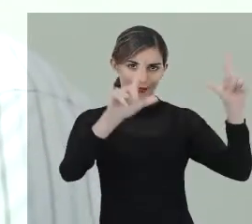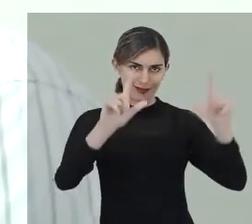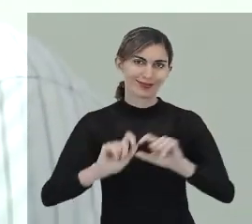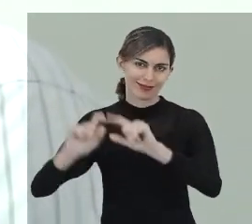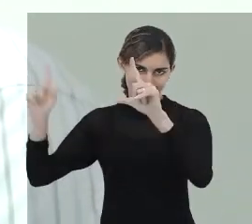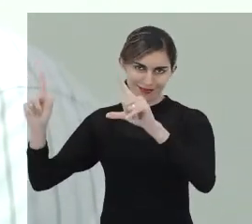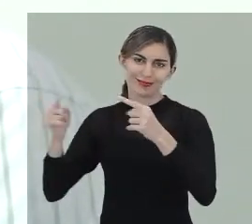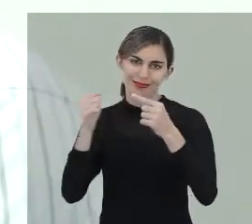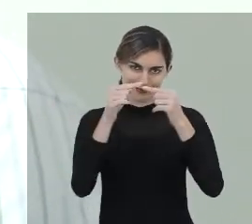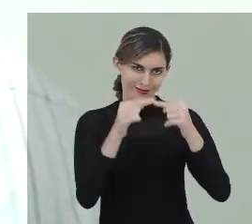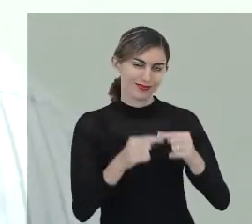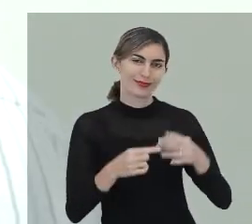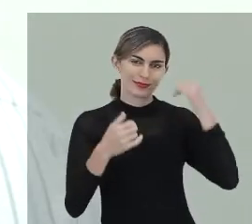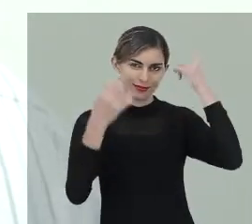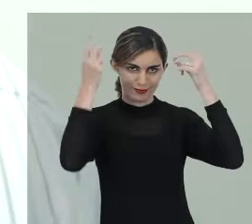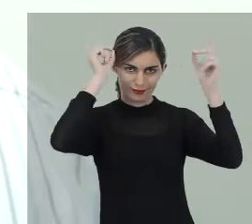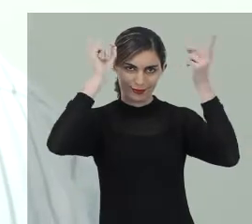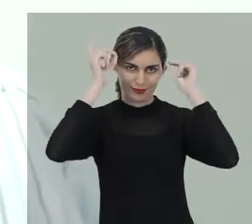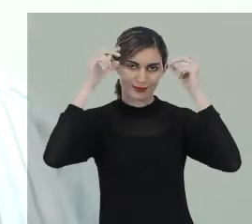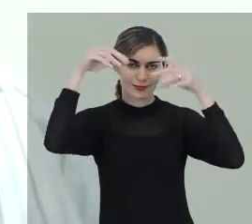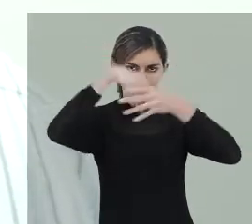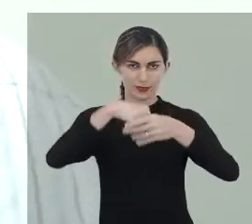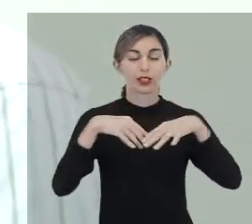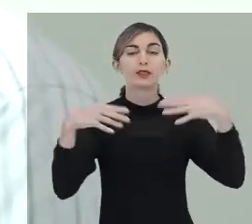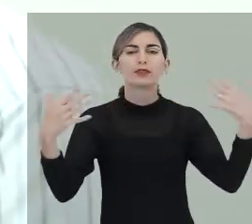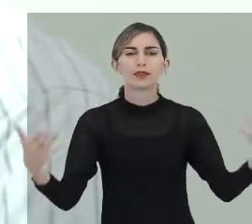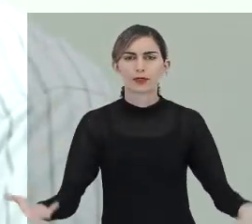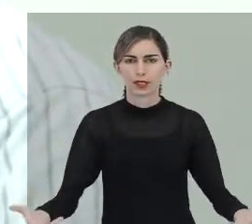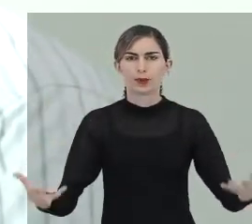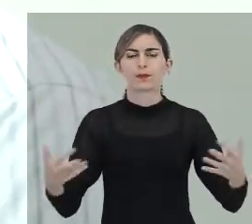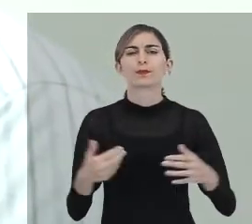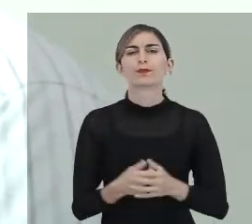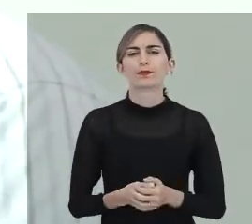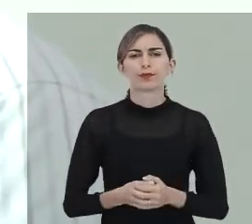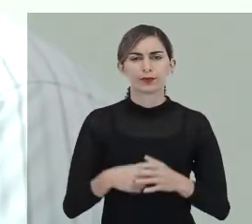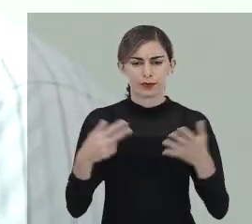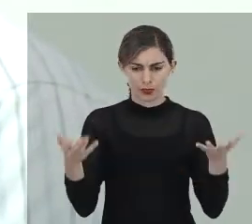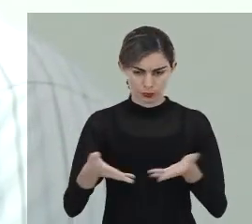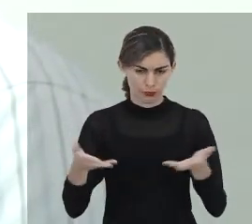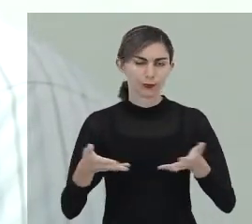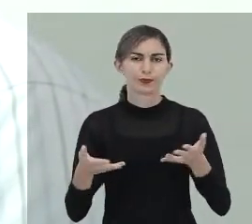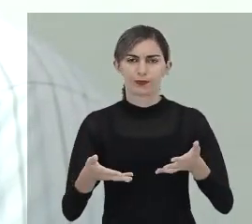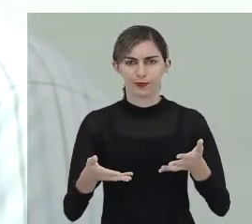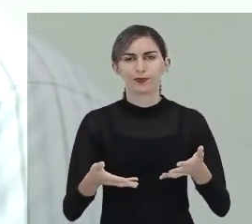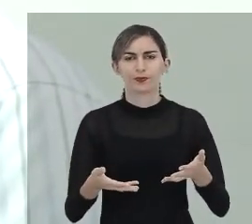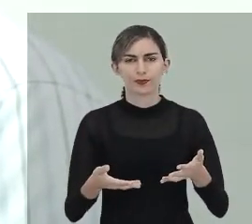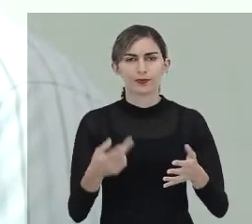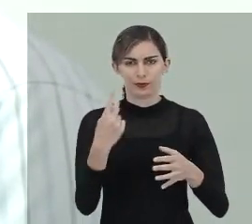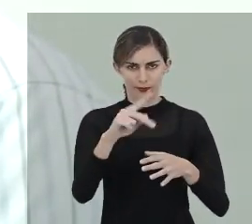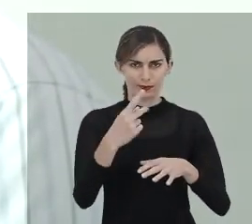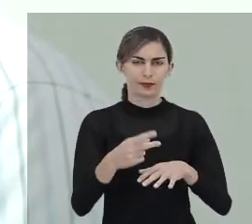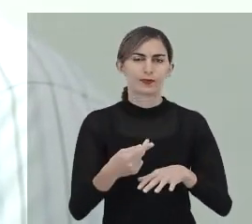que representam as telas da sua aplicação Android, certo? Então, nessa